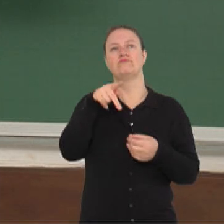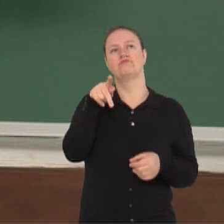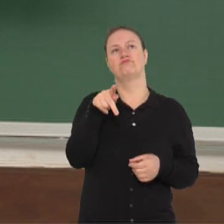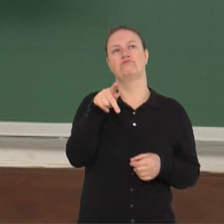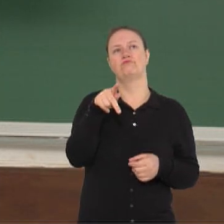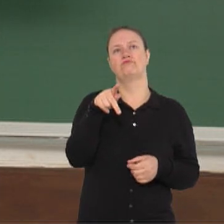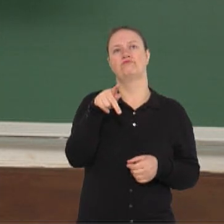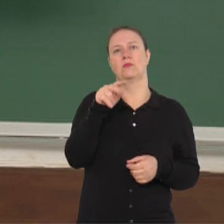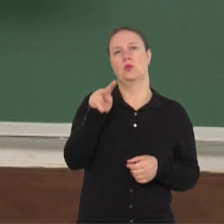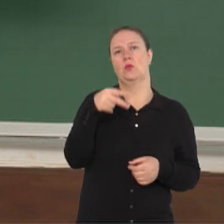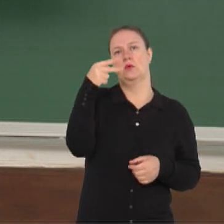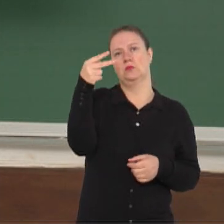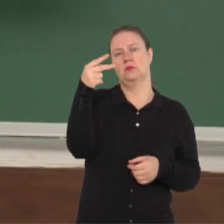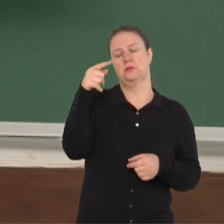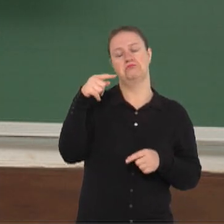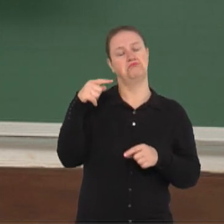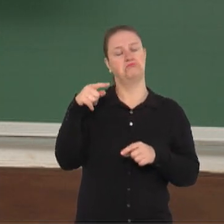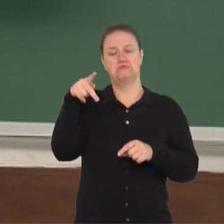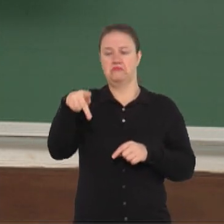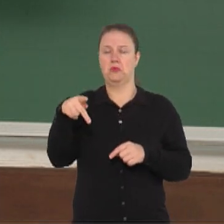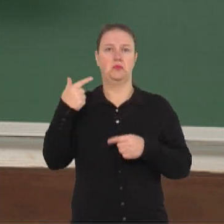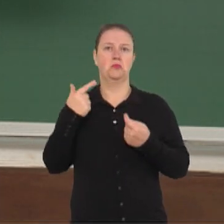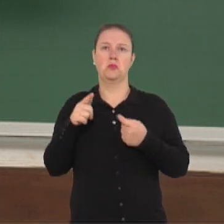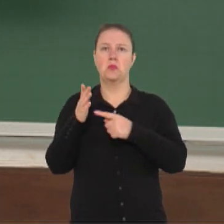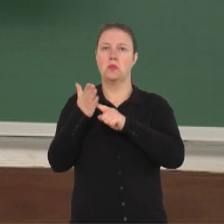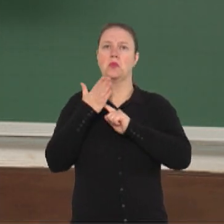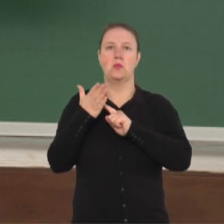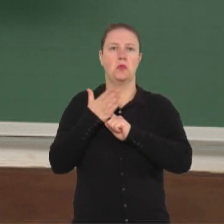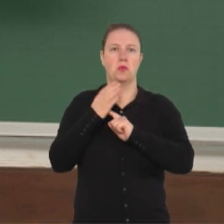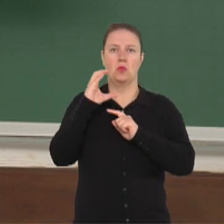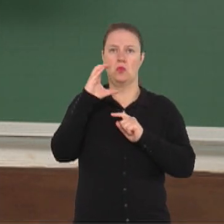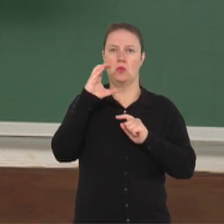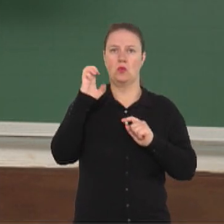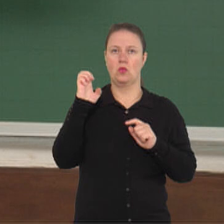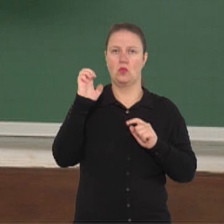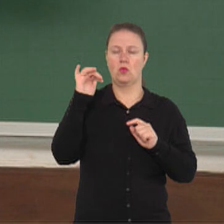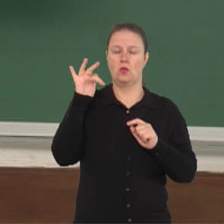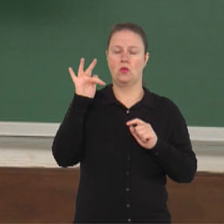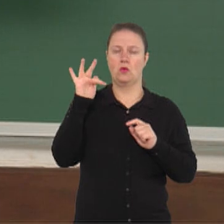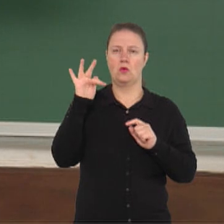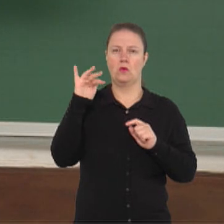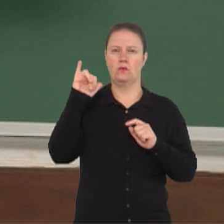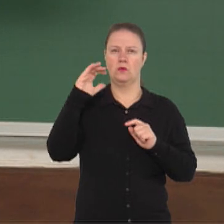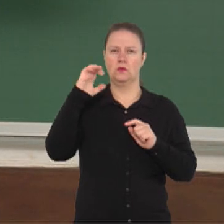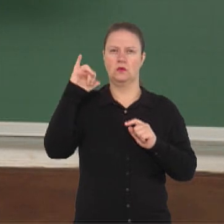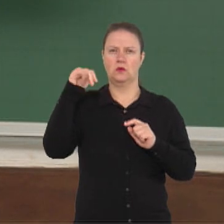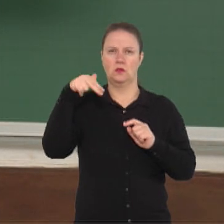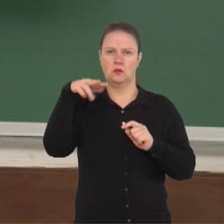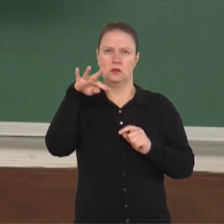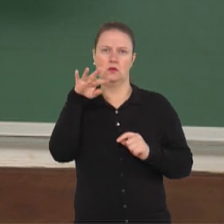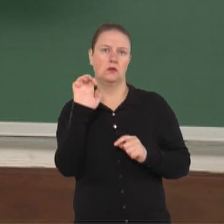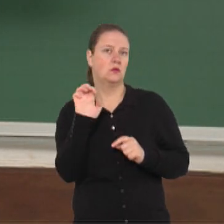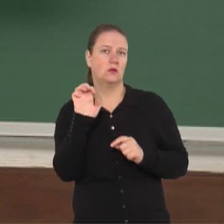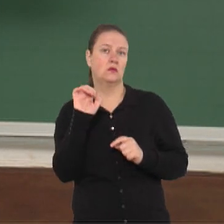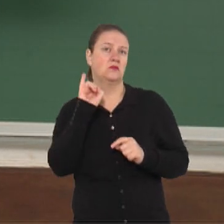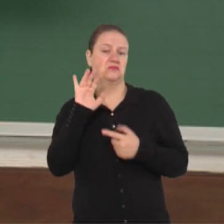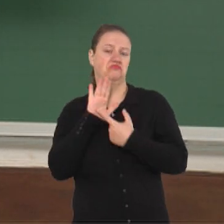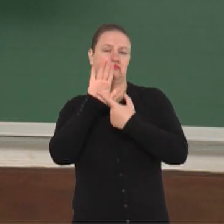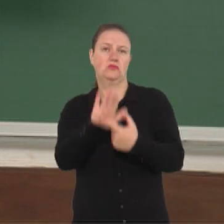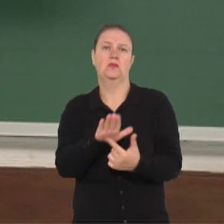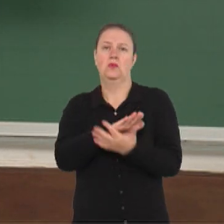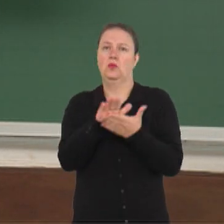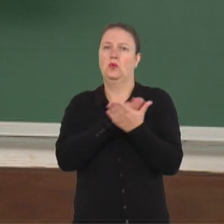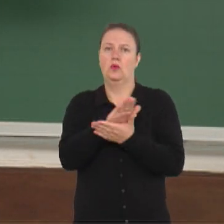nem no termo P. Lembra que é 1, não tem coeficiente, a gente escreve 1. Então, o